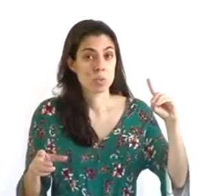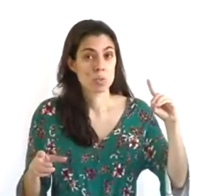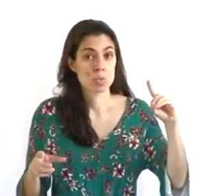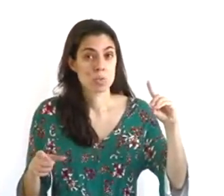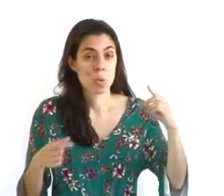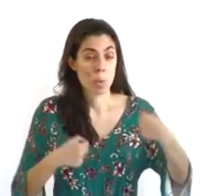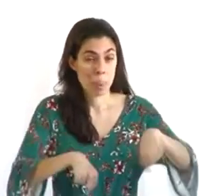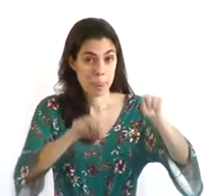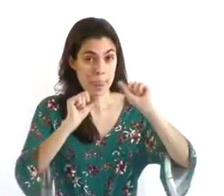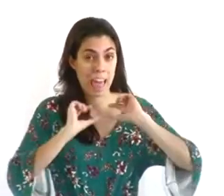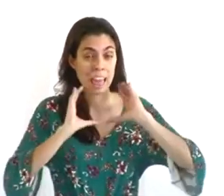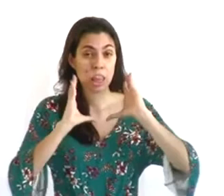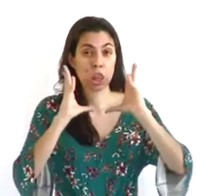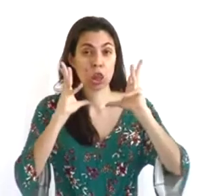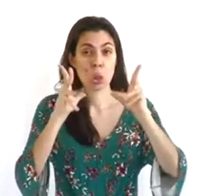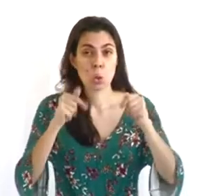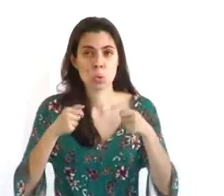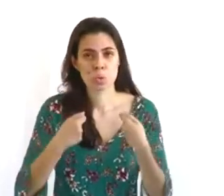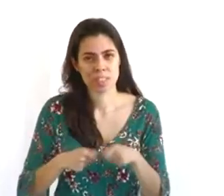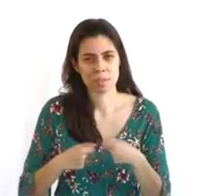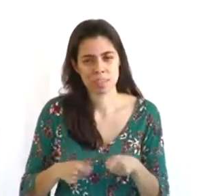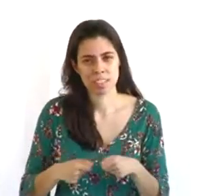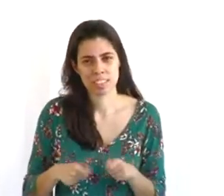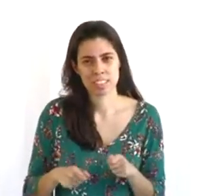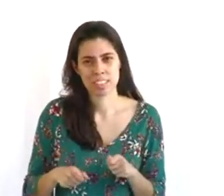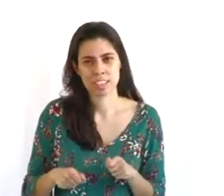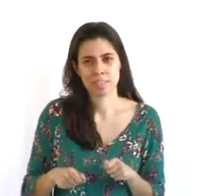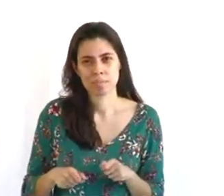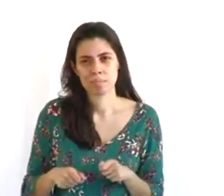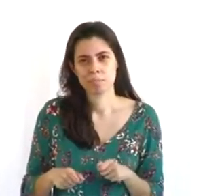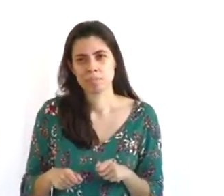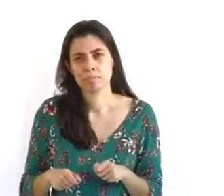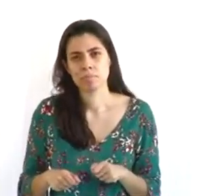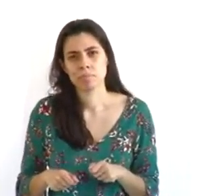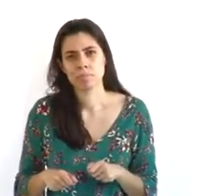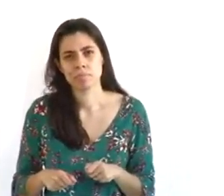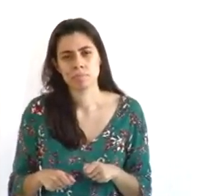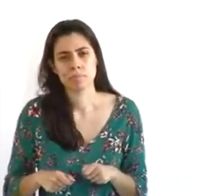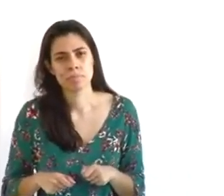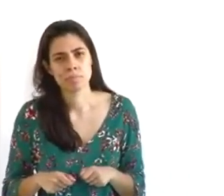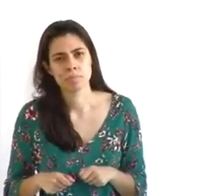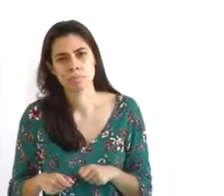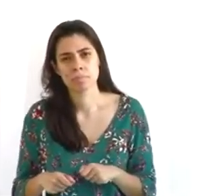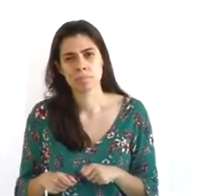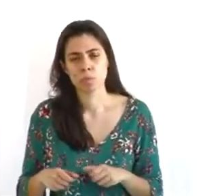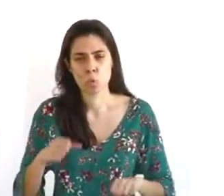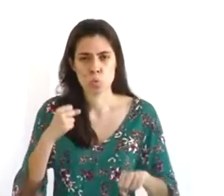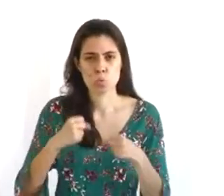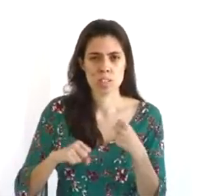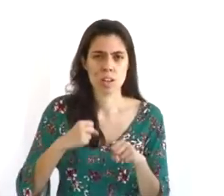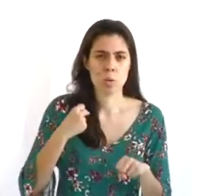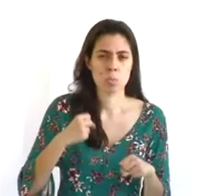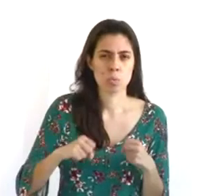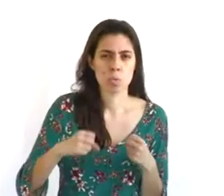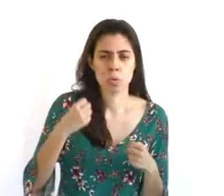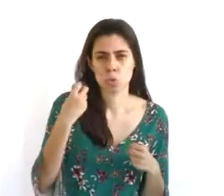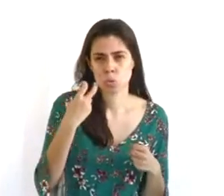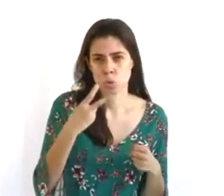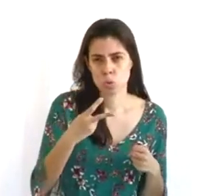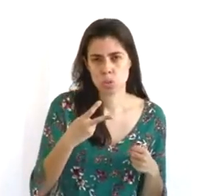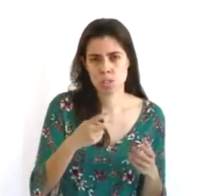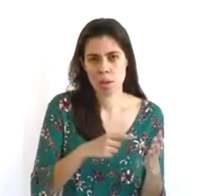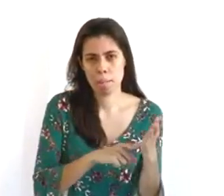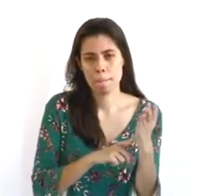Ele está acima de qualquer Deus. Eu gosto muito do Salmo 2, nós não lemos muito esse Salmo, mas o Salmo 2 mostra num primeiro momento